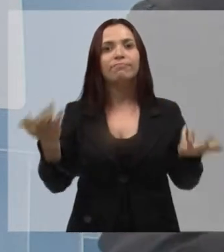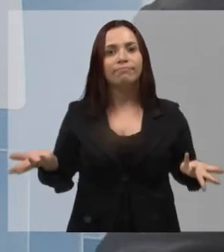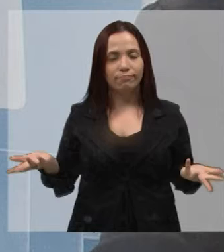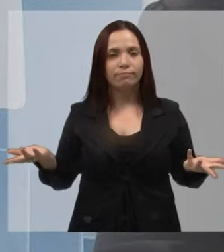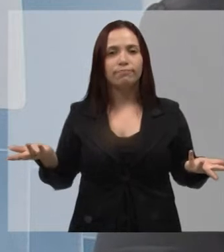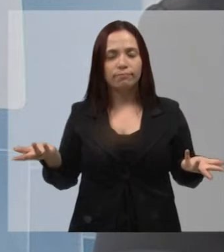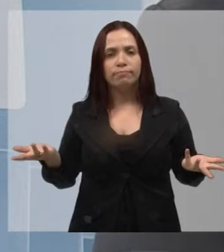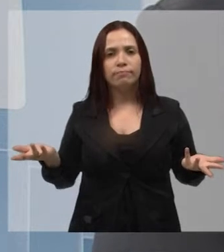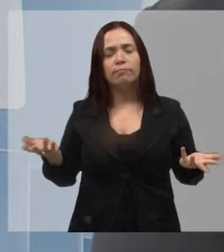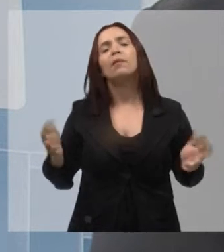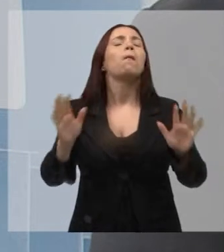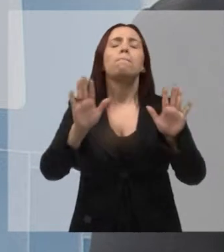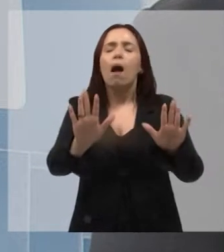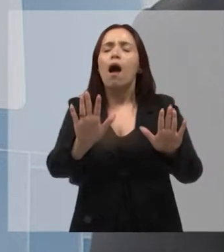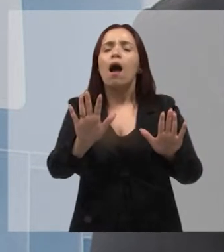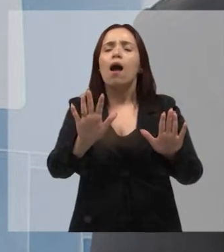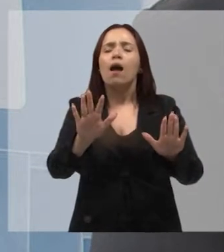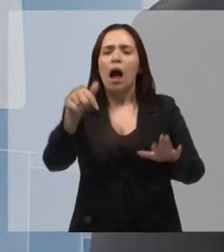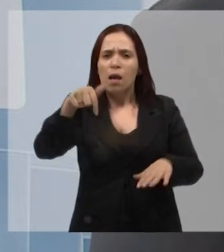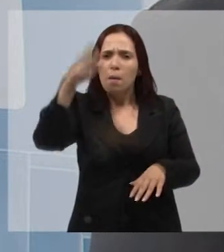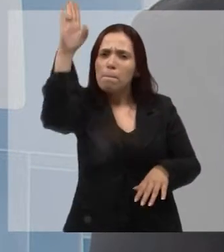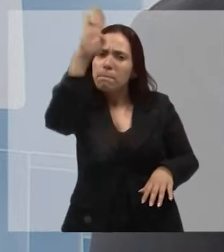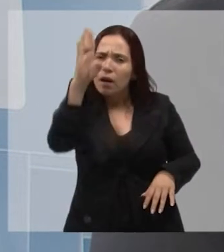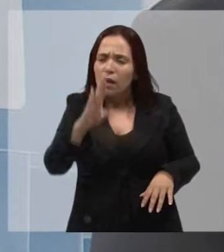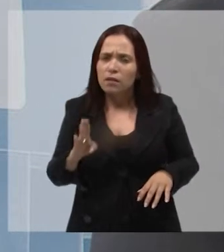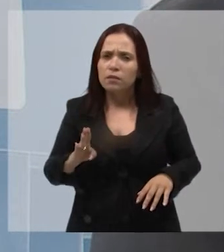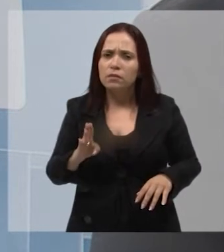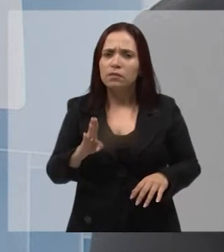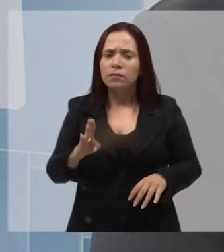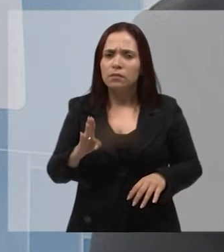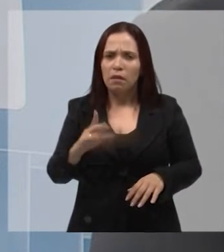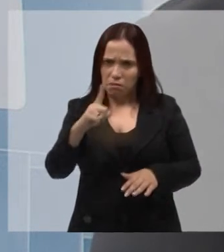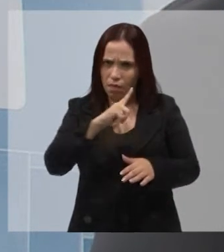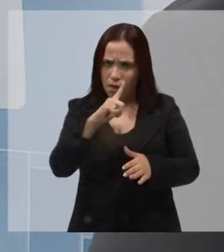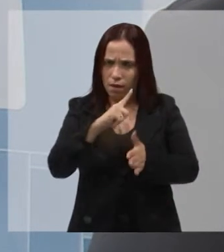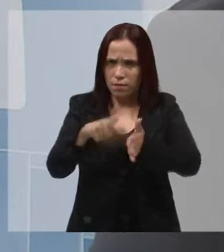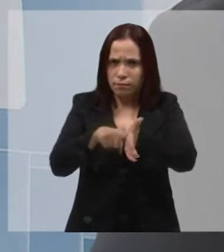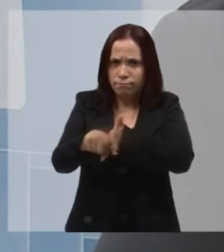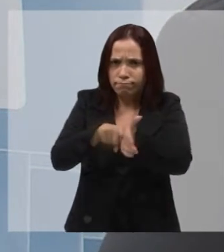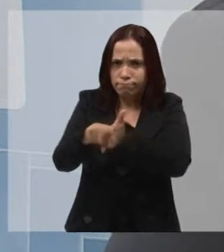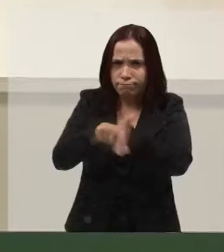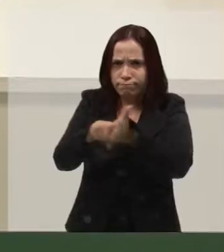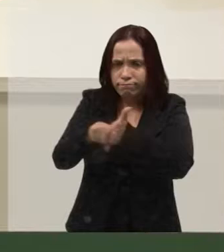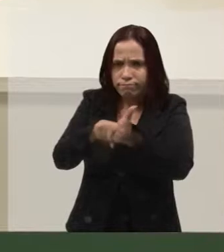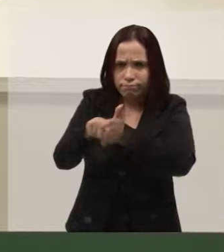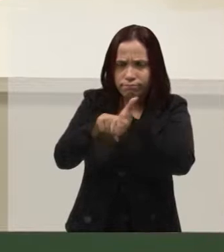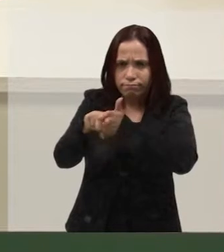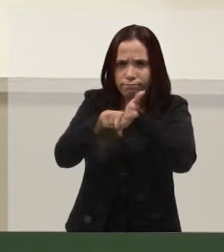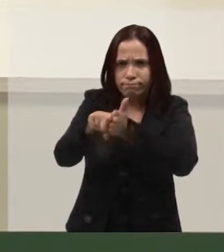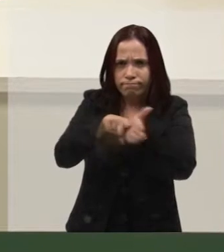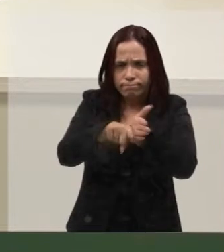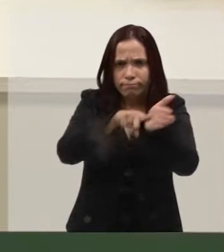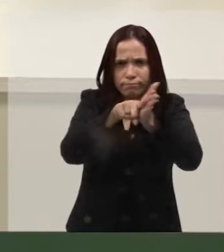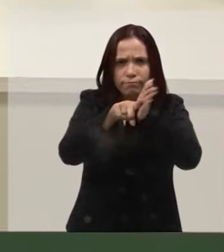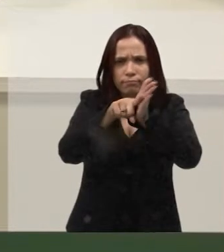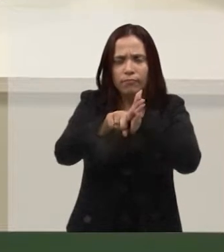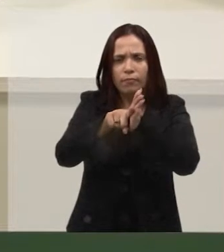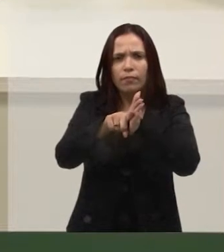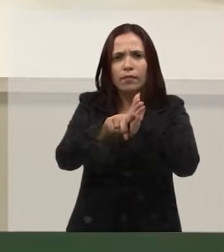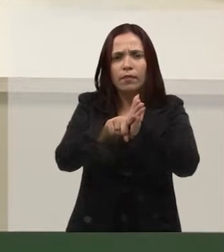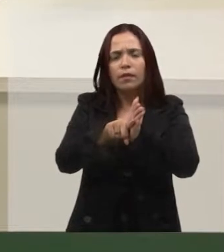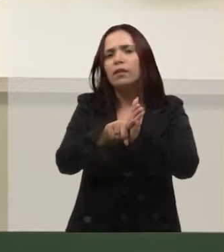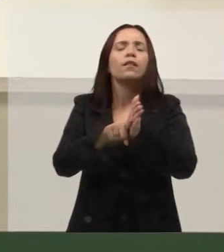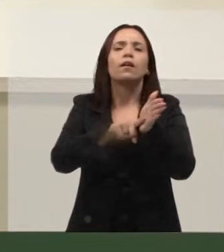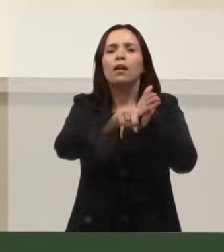Mas será que o Brasil tem fiscais, Luiz, no Brasil, para fiscalizar cada ônibus que sai